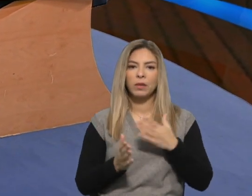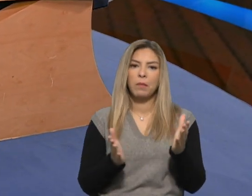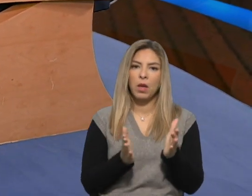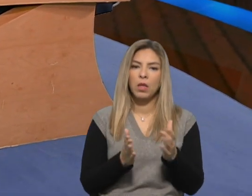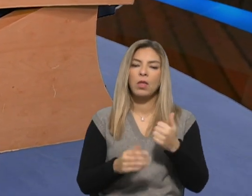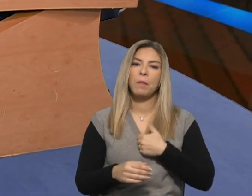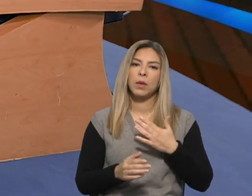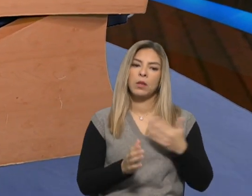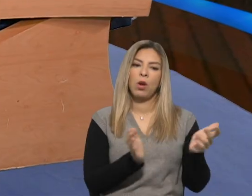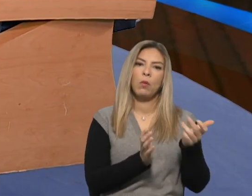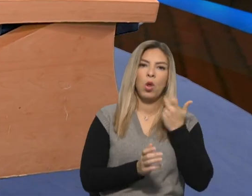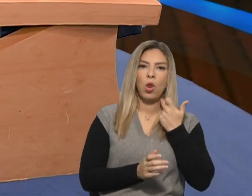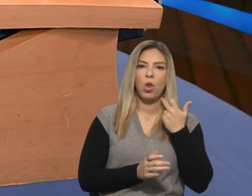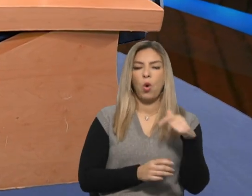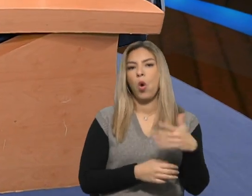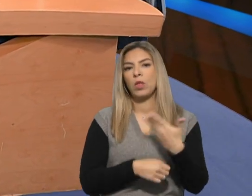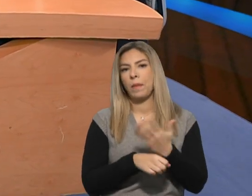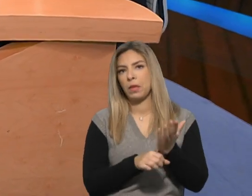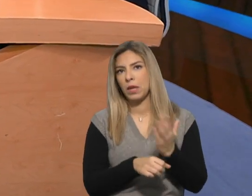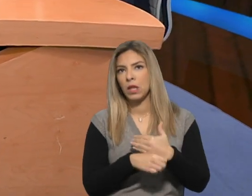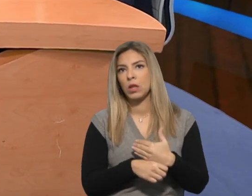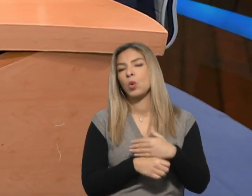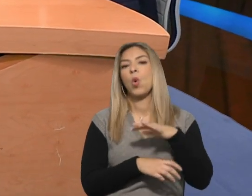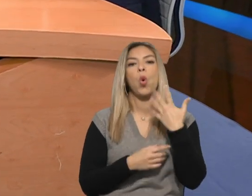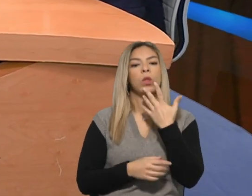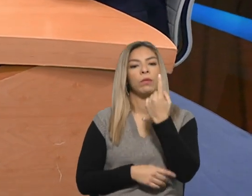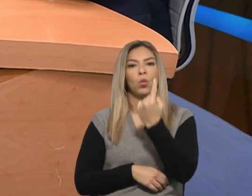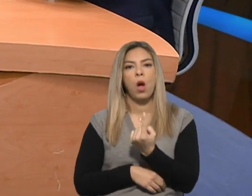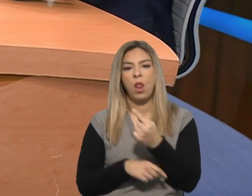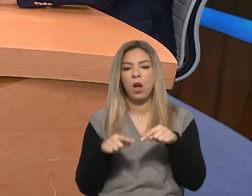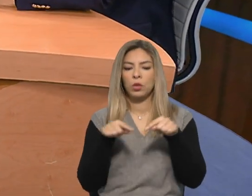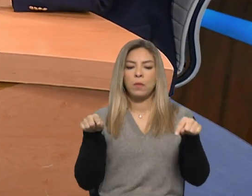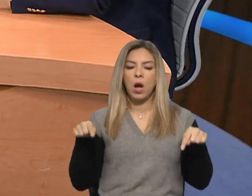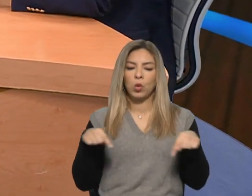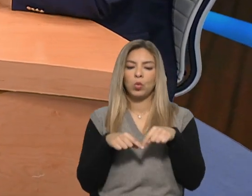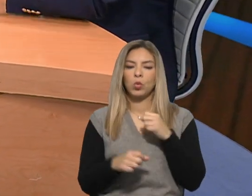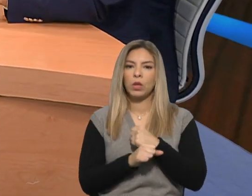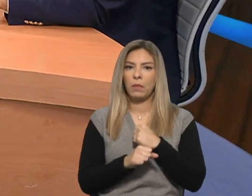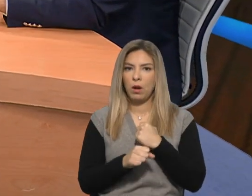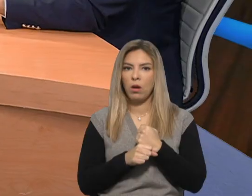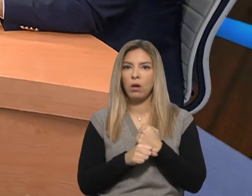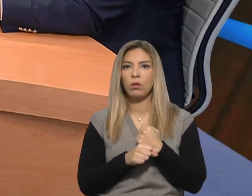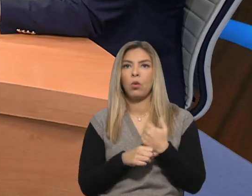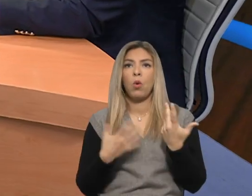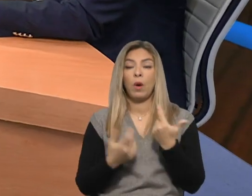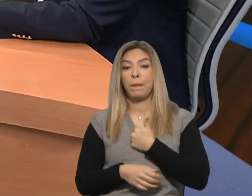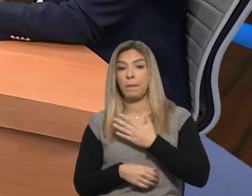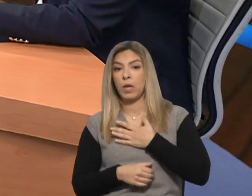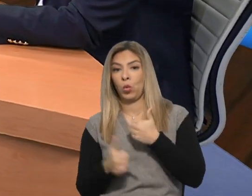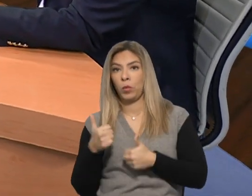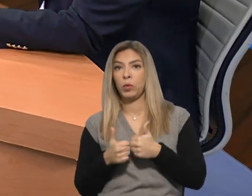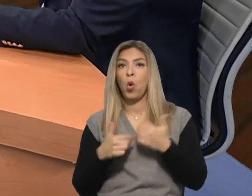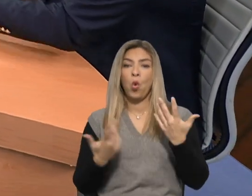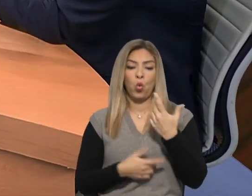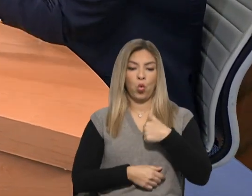um próprio departamento ou o seu lugar individual de trabalho. Portanto, há aqui várias possibilidades. Pode ser a empresa a concorrer ou pode ser eu como